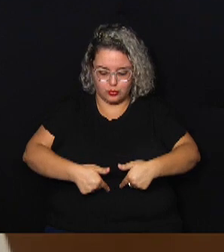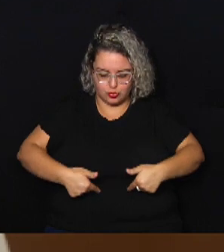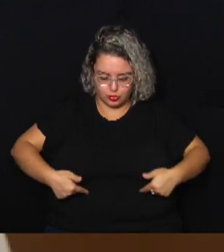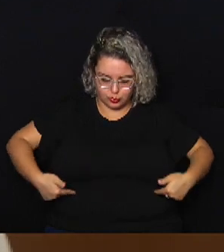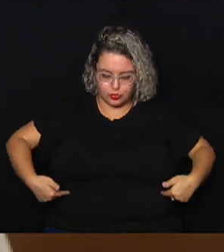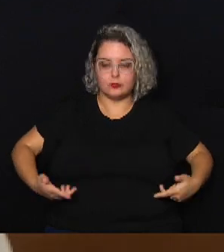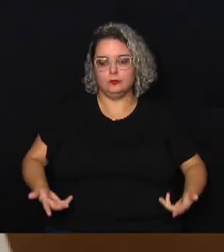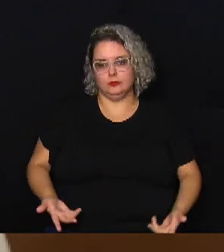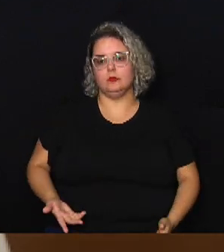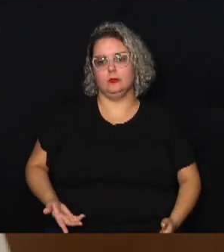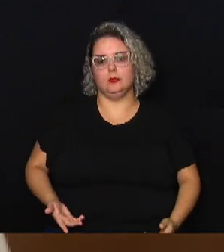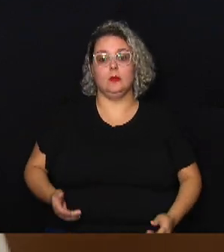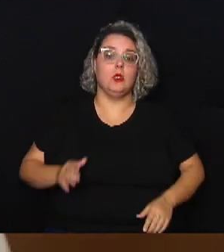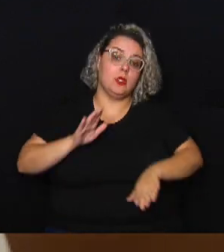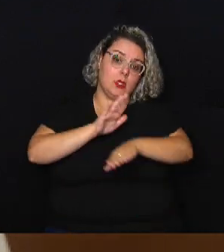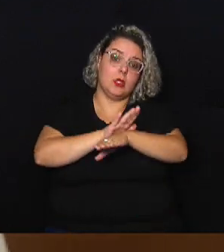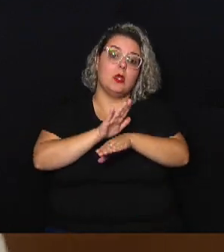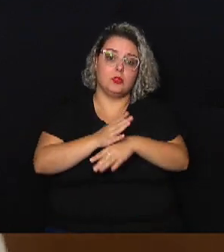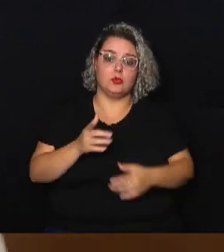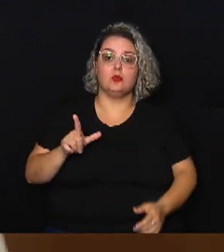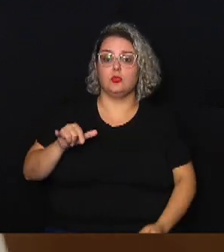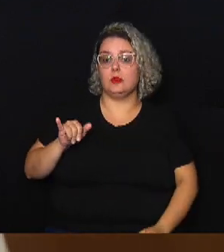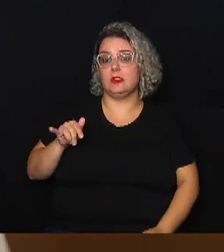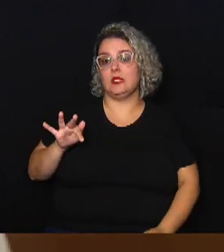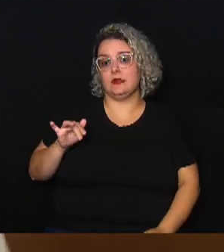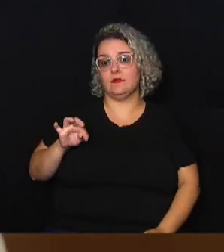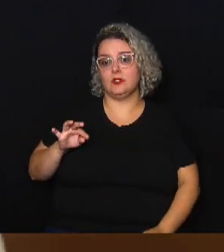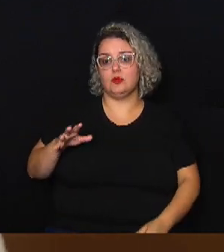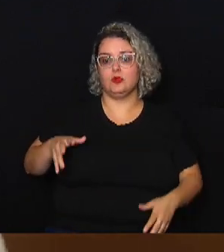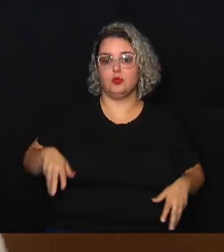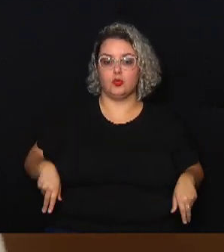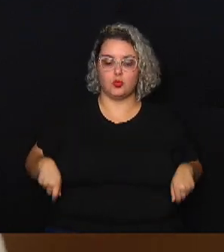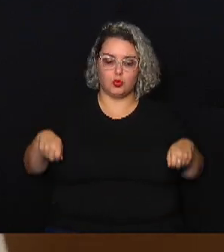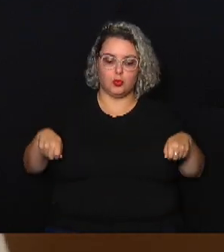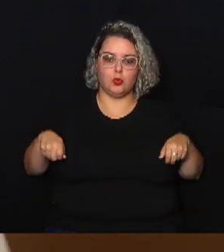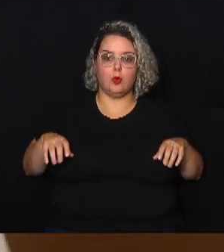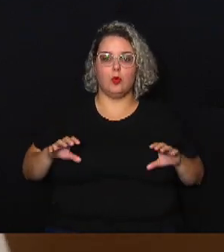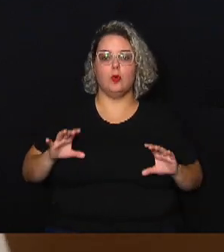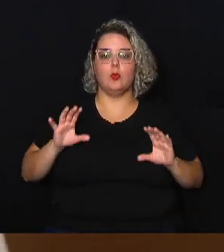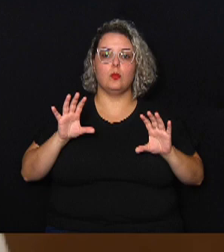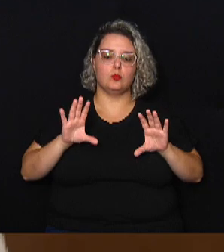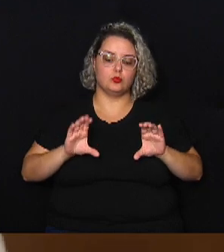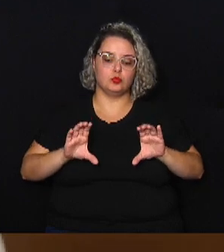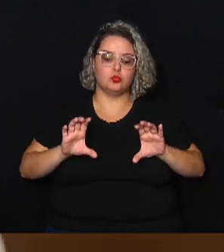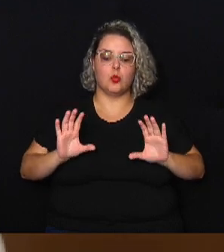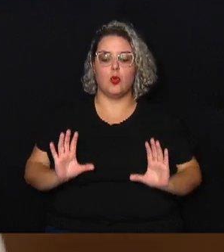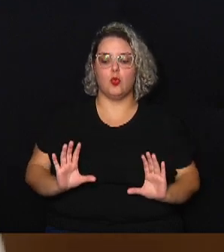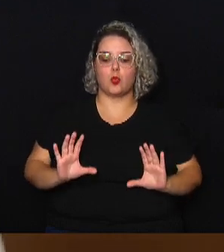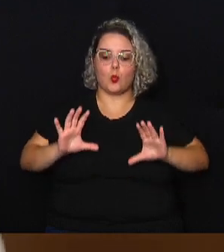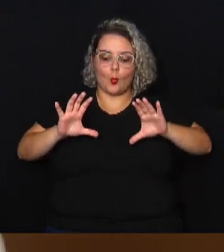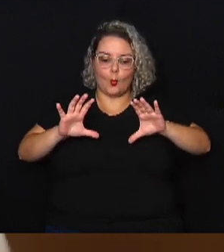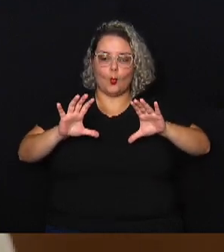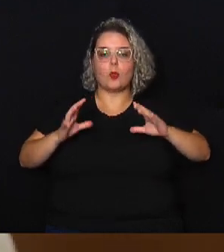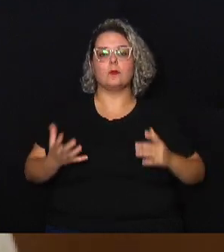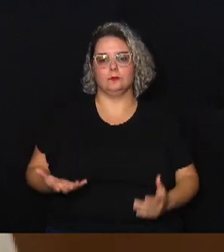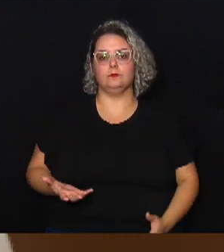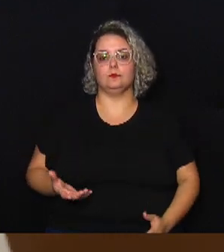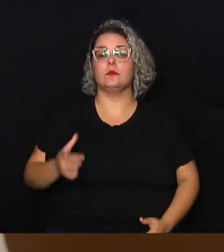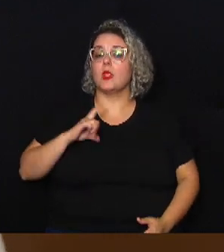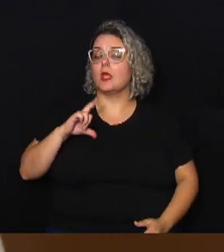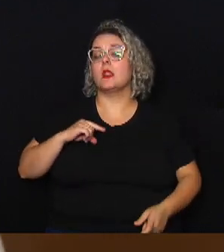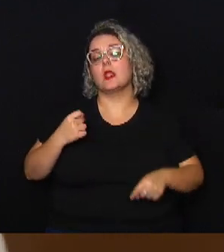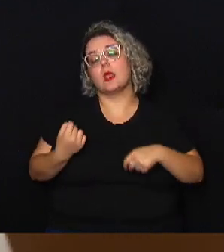vezes ajuda até a fazer um lift, né, um levantamento da pele no bumbum. E tem algumas